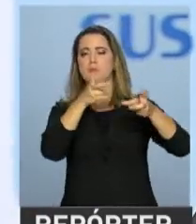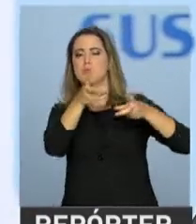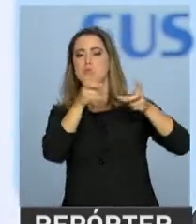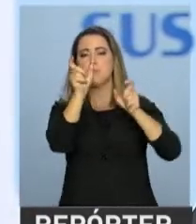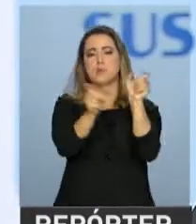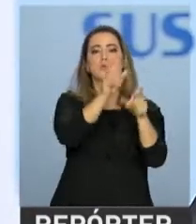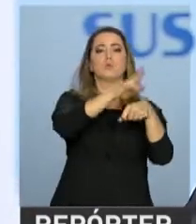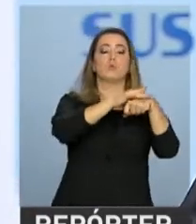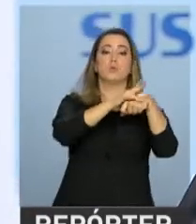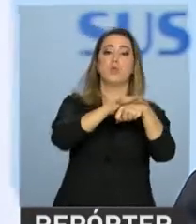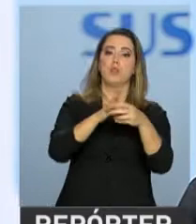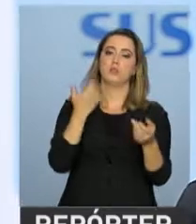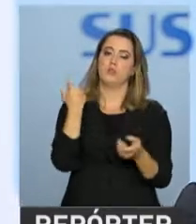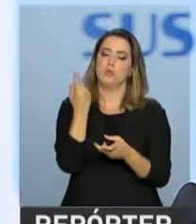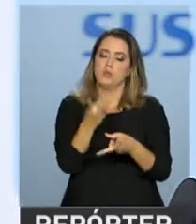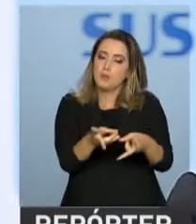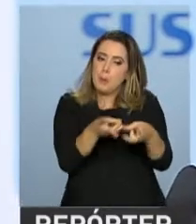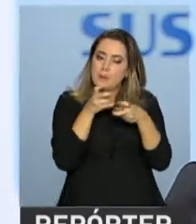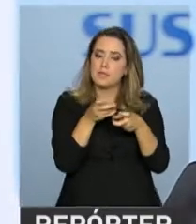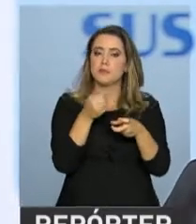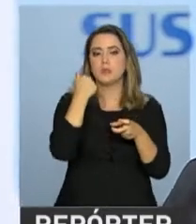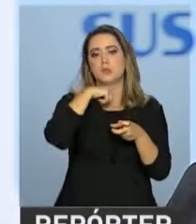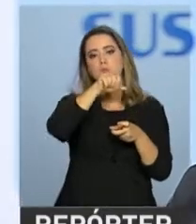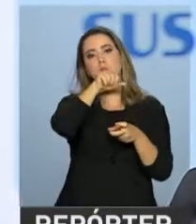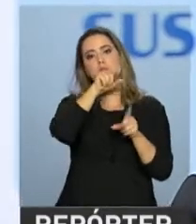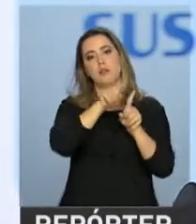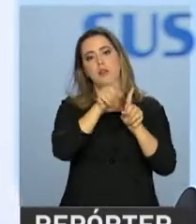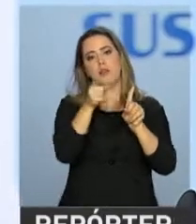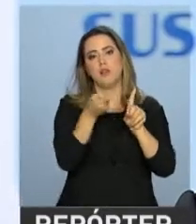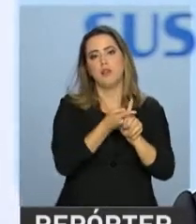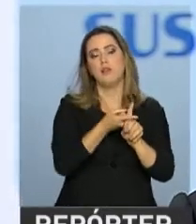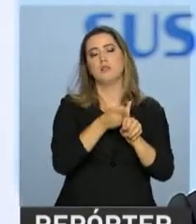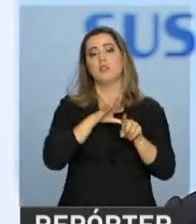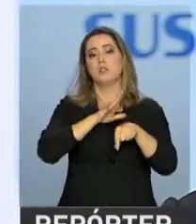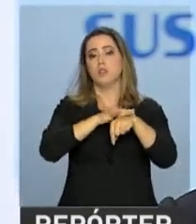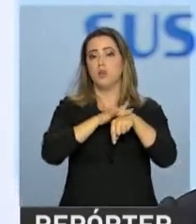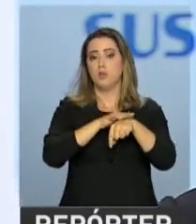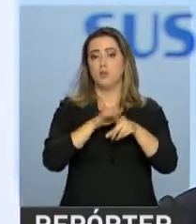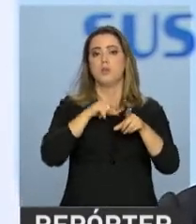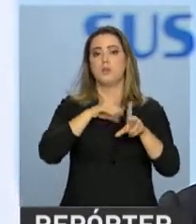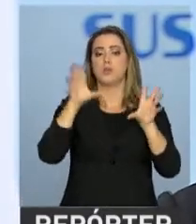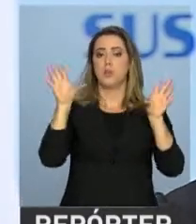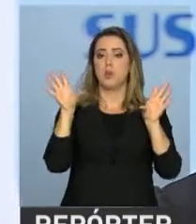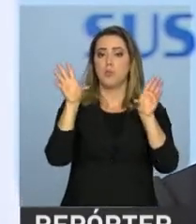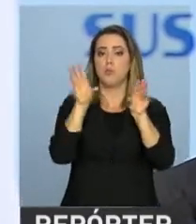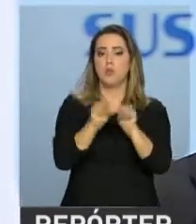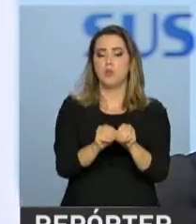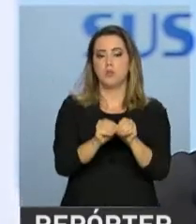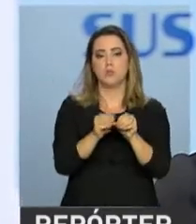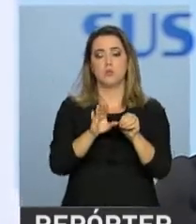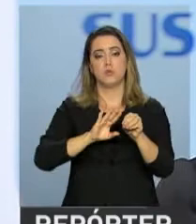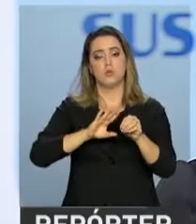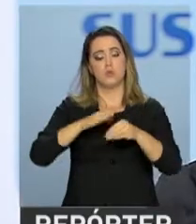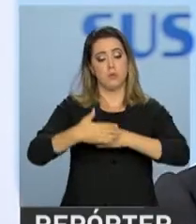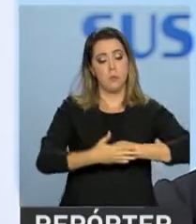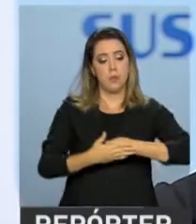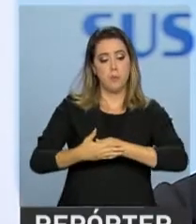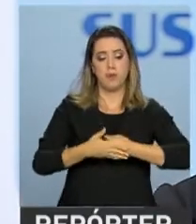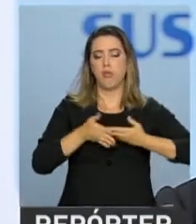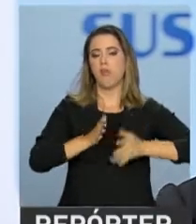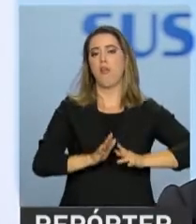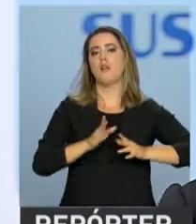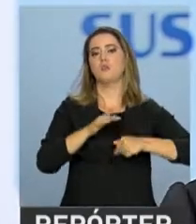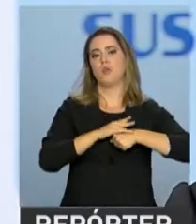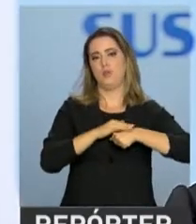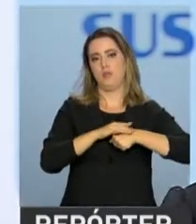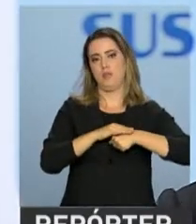identificamos gestantes com sífilis, menos crianças nascem com sífilis congênita, porque nós identificamos o problema, tratamos a